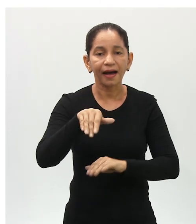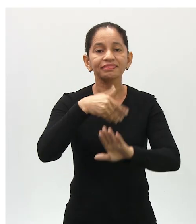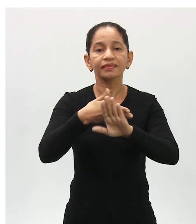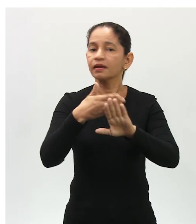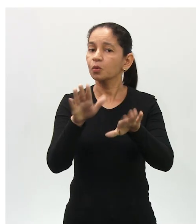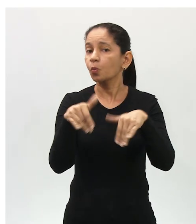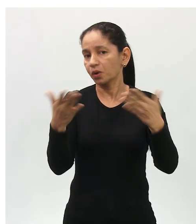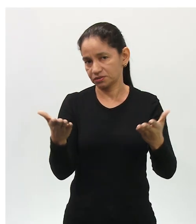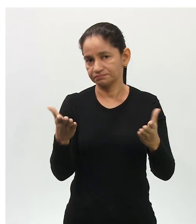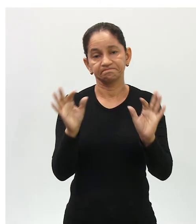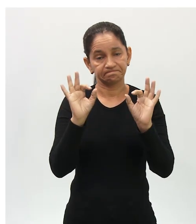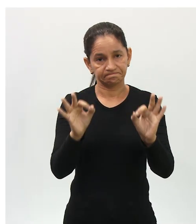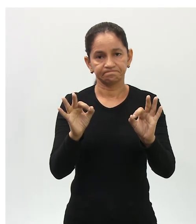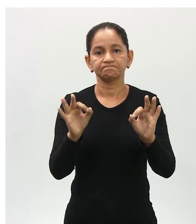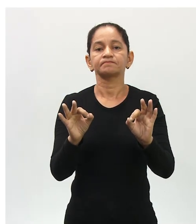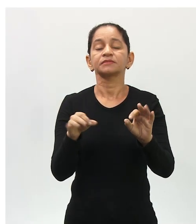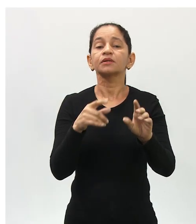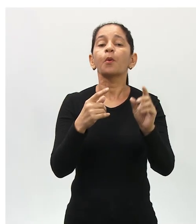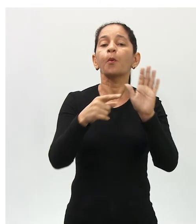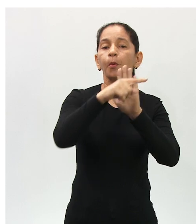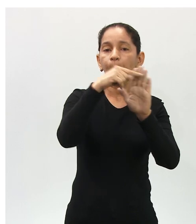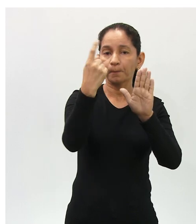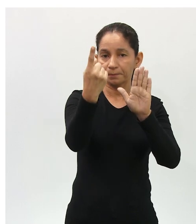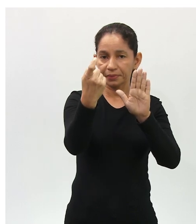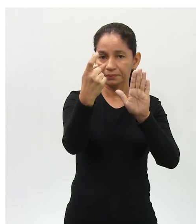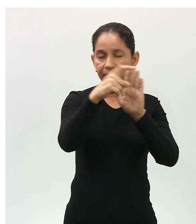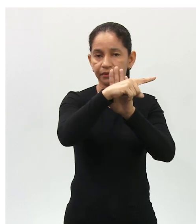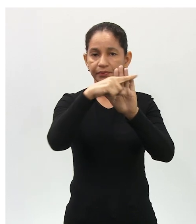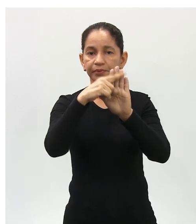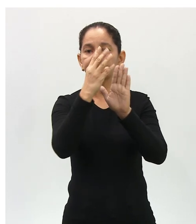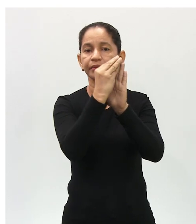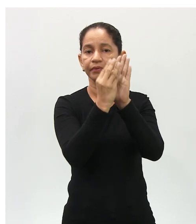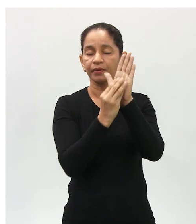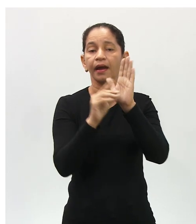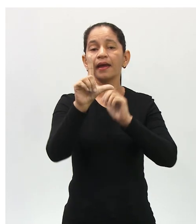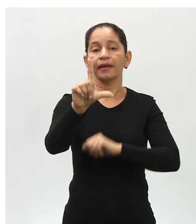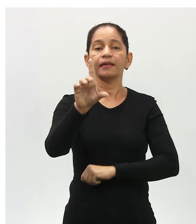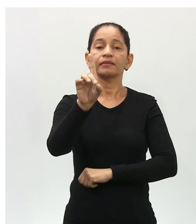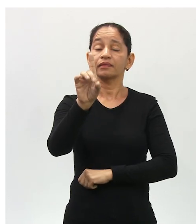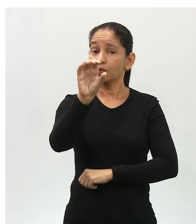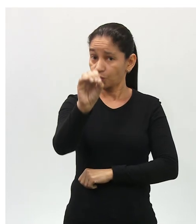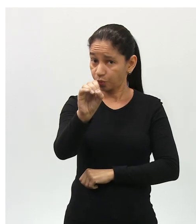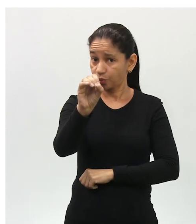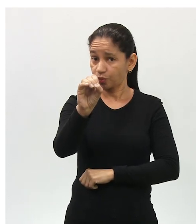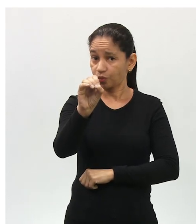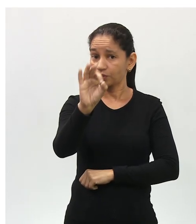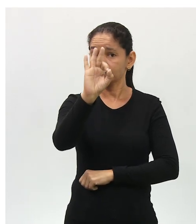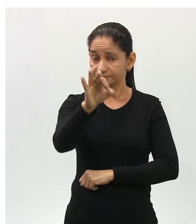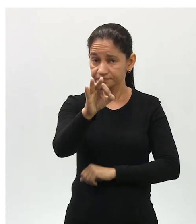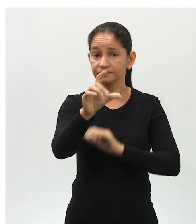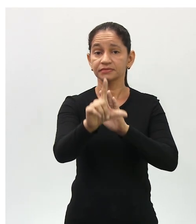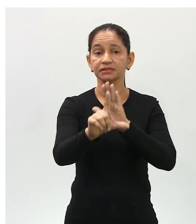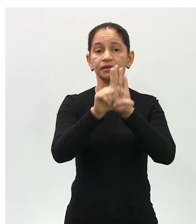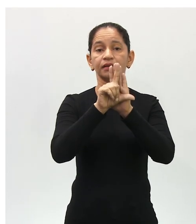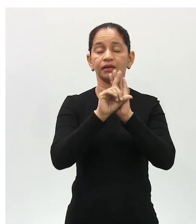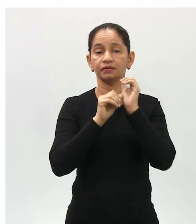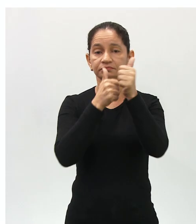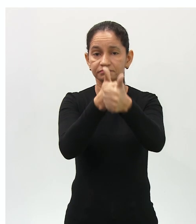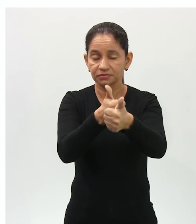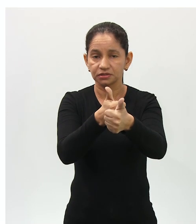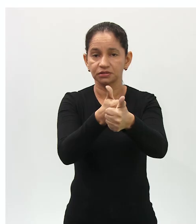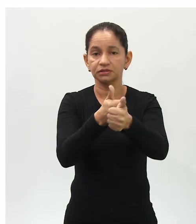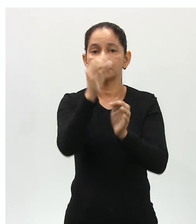naquele primeiro item, né? Nós vamos falar do conteúdo da LDO. A LDO, então, a Lei de